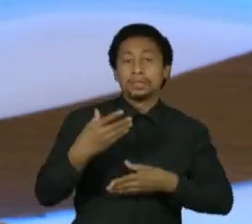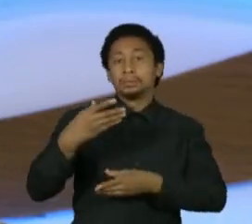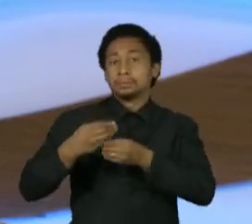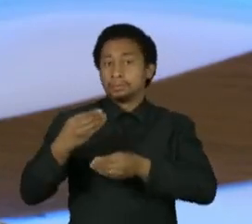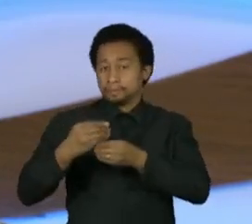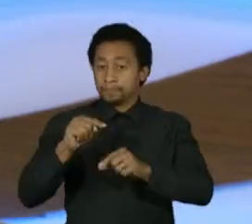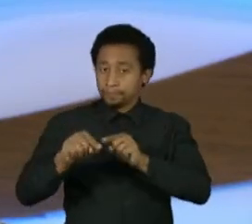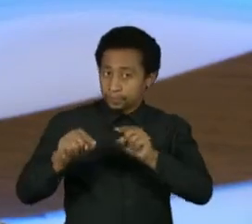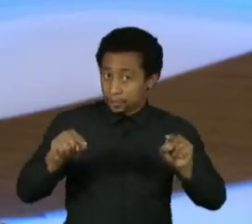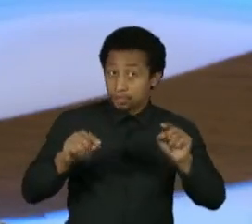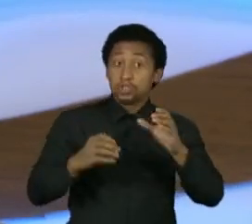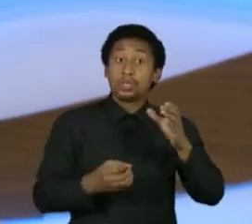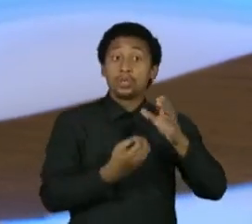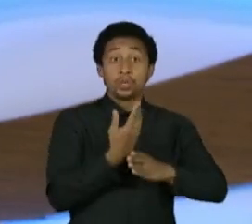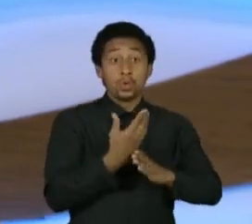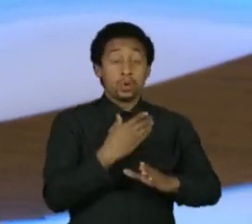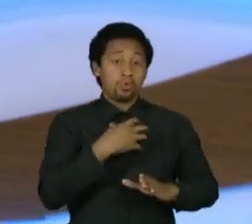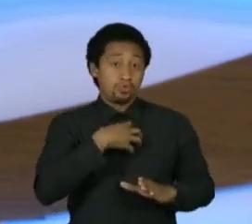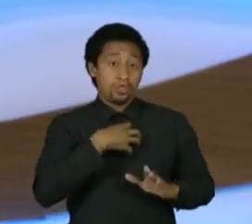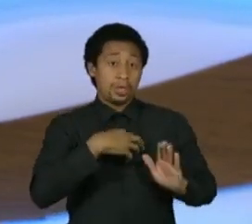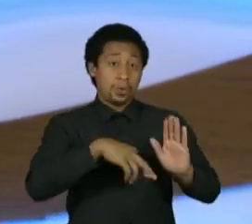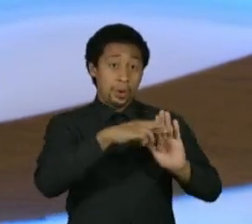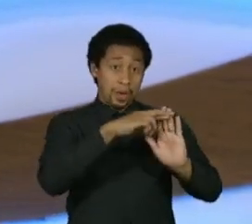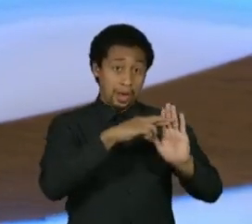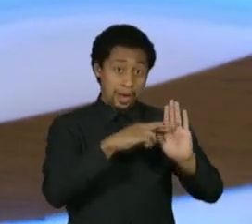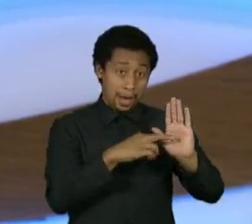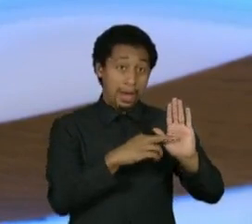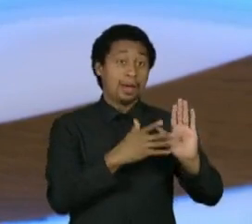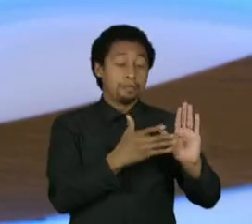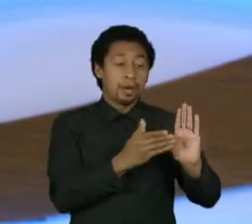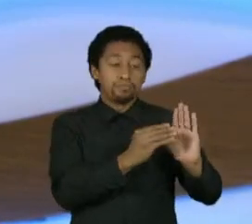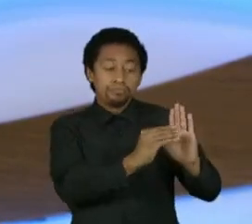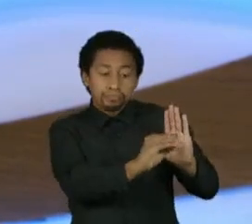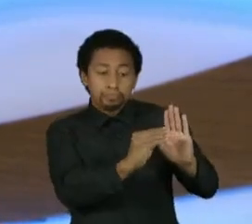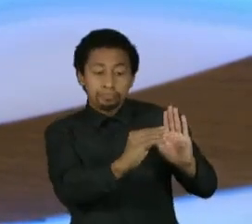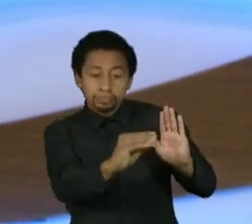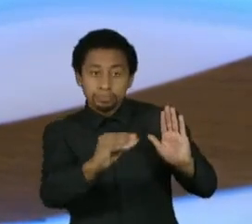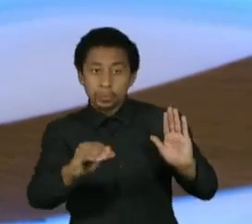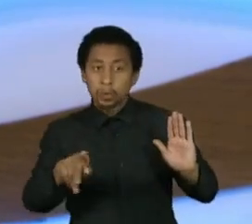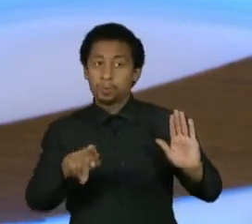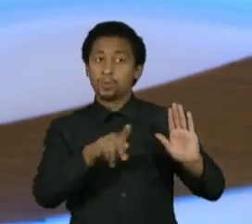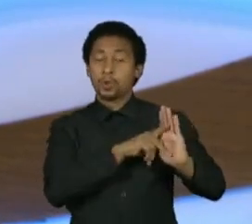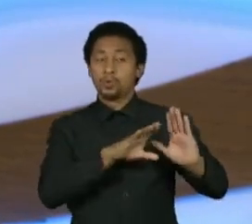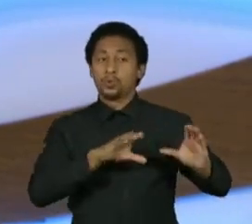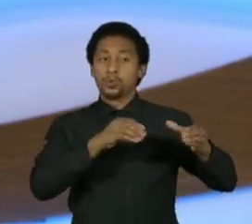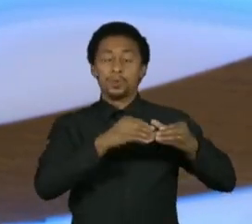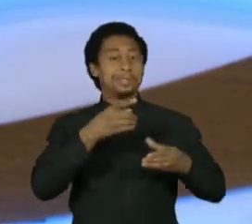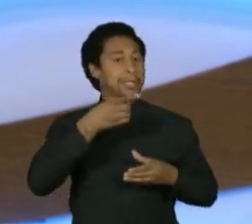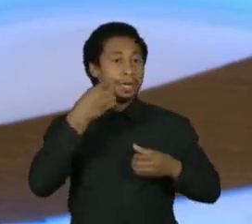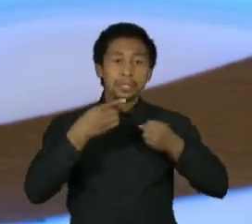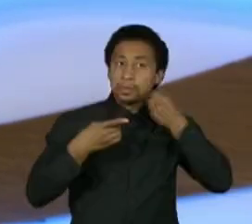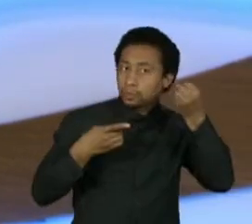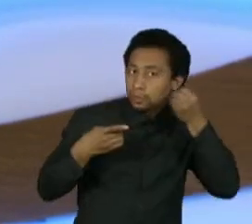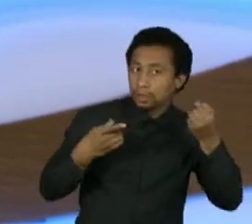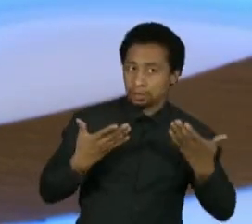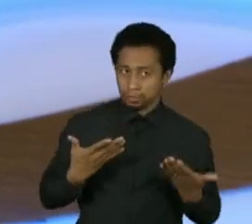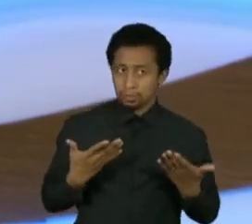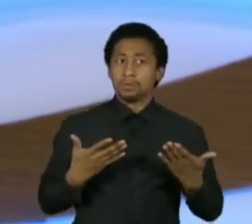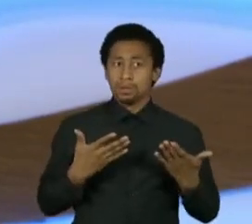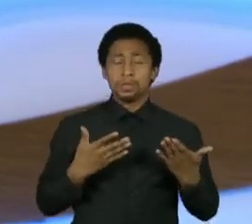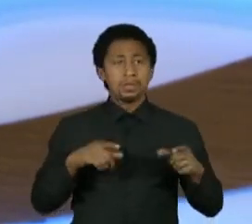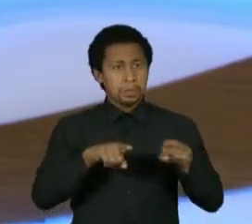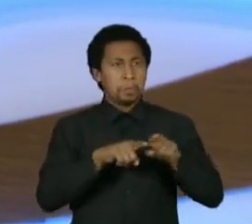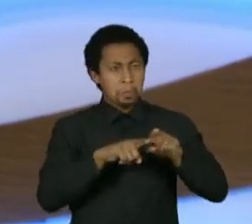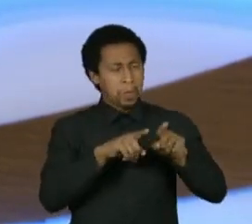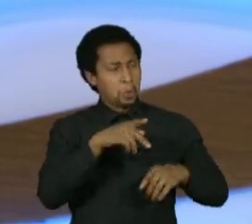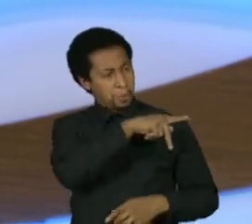se transferir a autonomia que antes era toda e absoluta do Executivo, para que o Legislativo participe da confecção do orçamento.